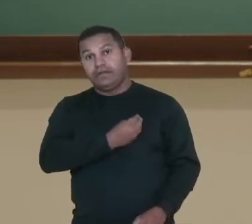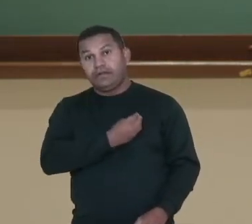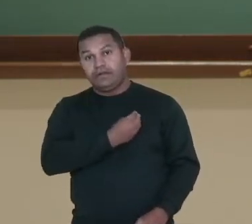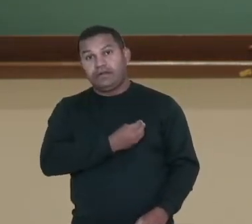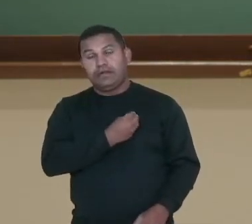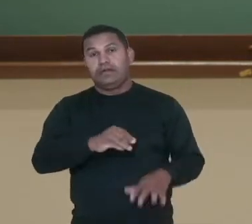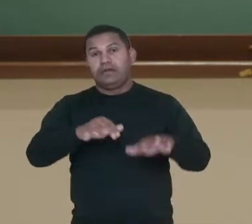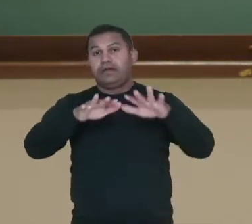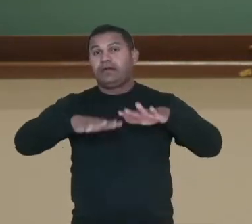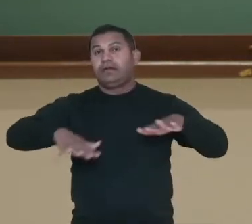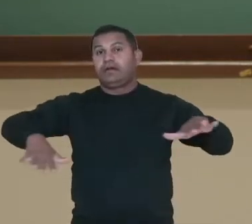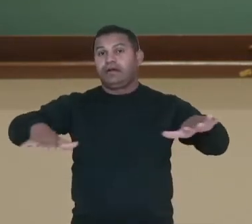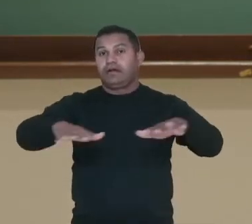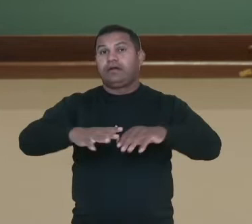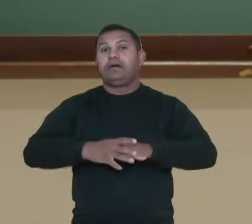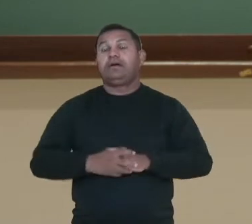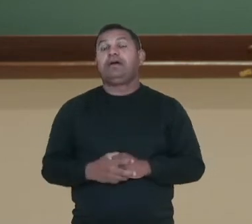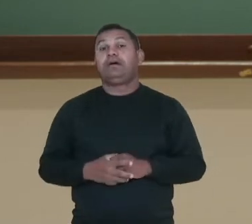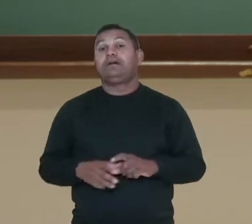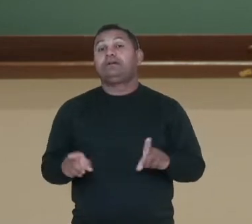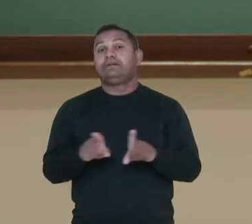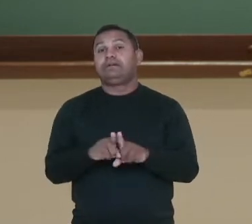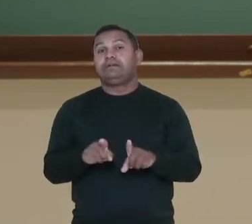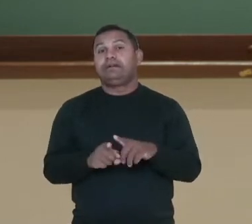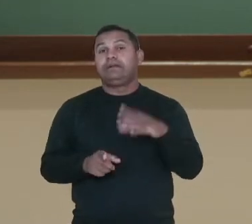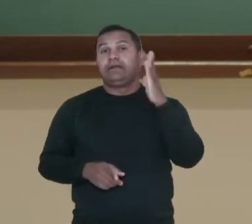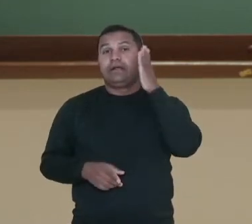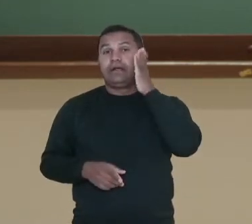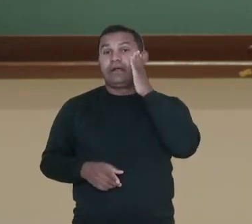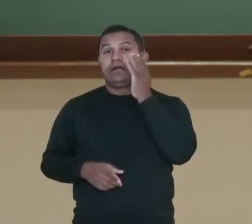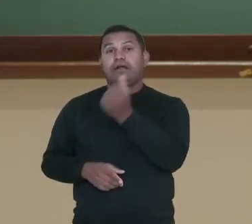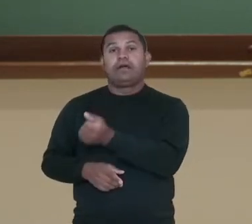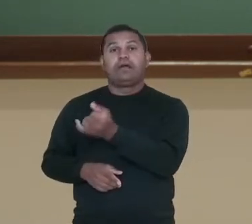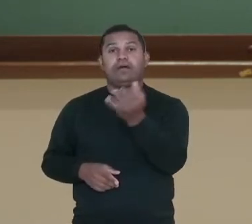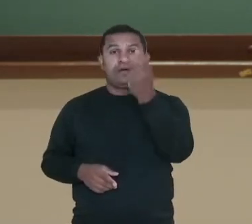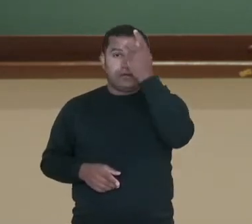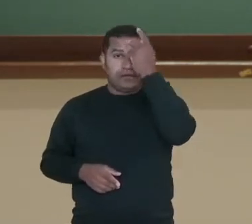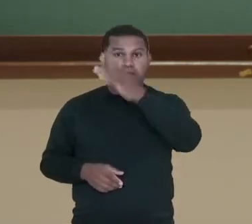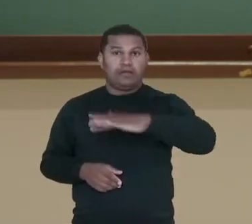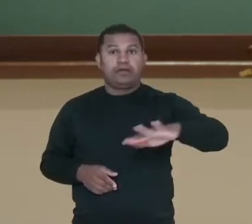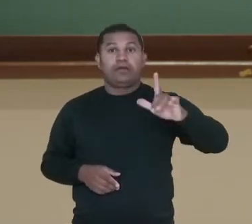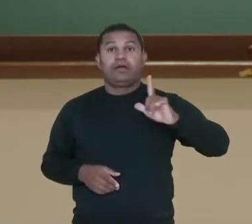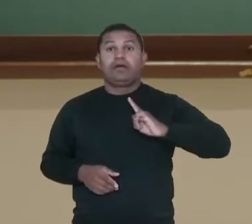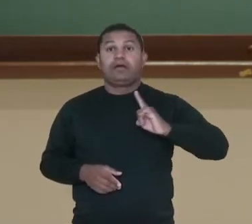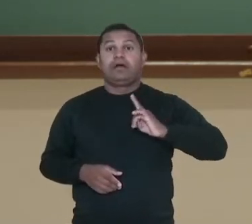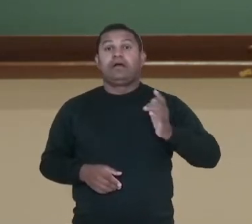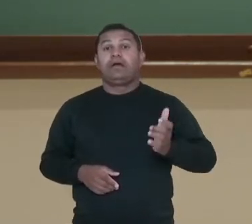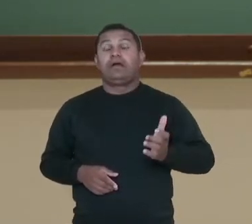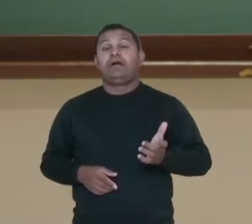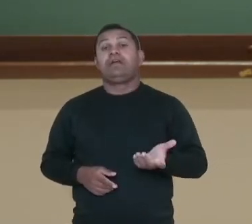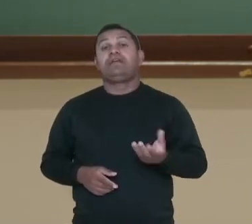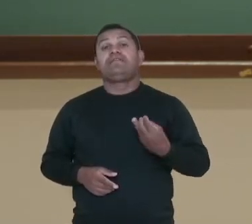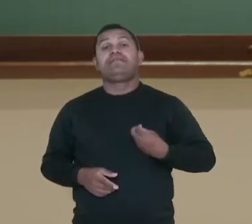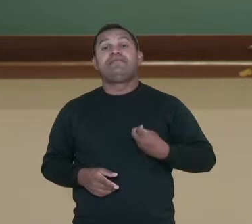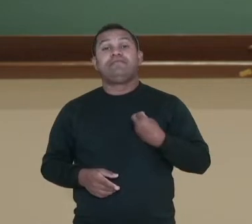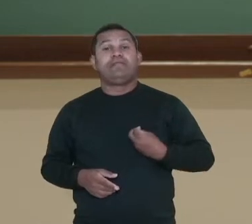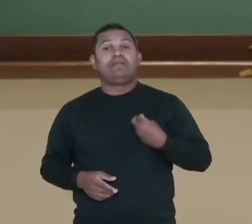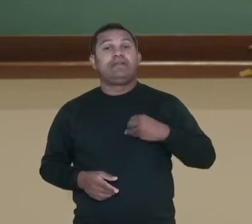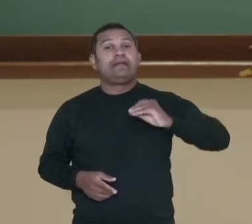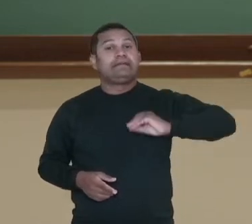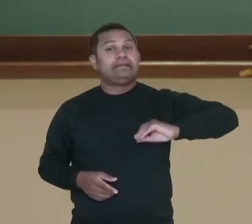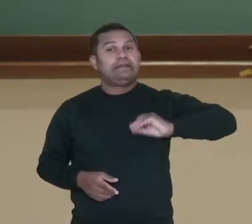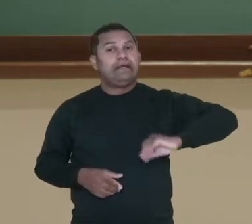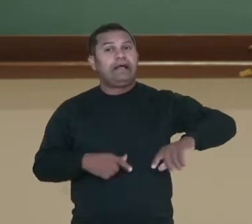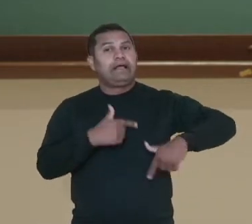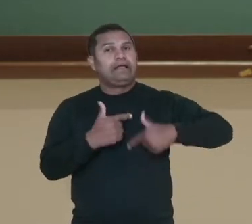a população economicamente ativa de uma população, que são aqueles que estão na idade de trabalhar, e também, por exemplo,